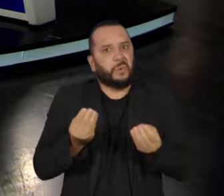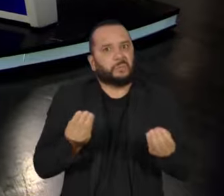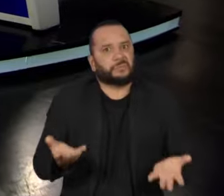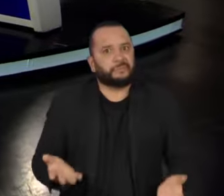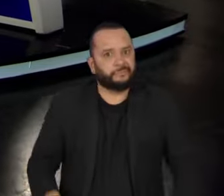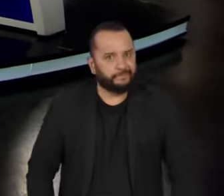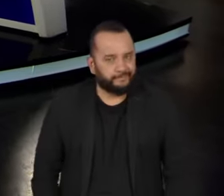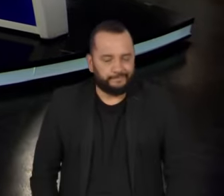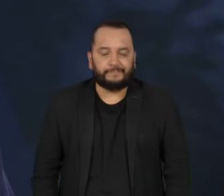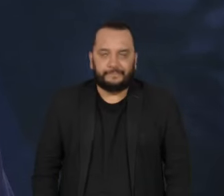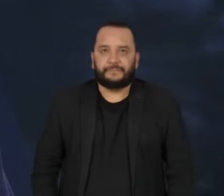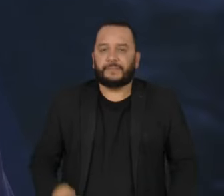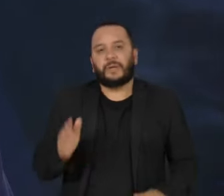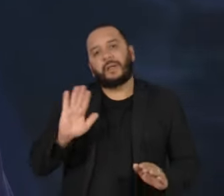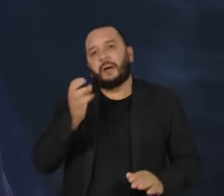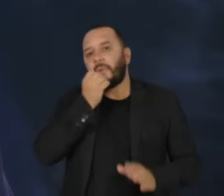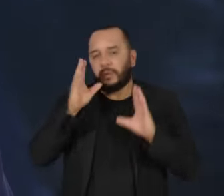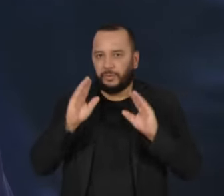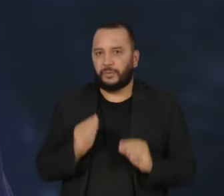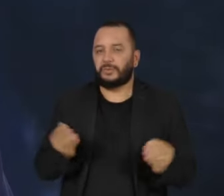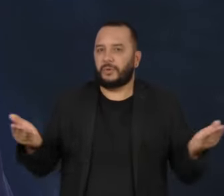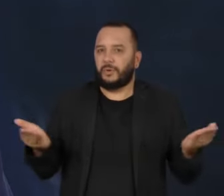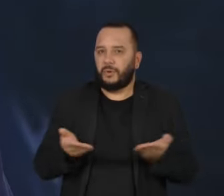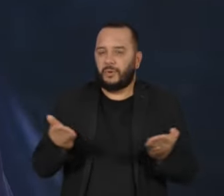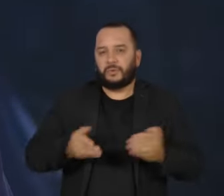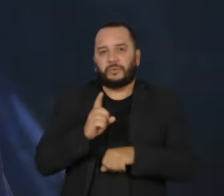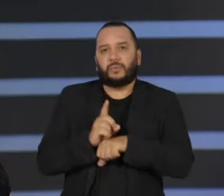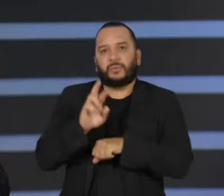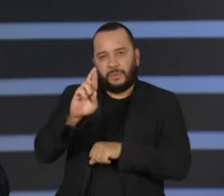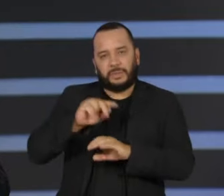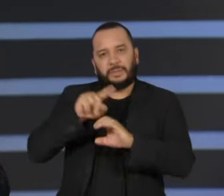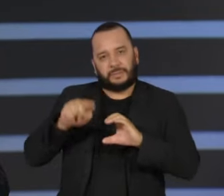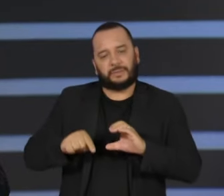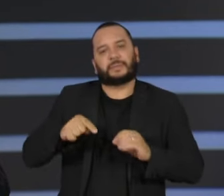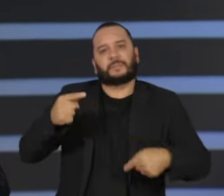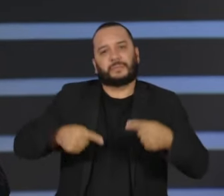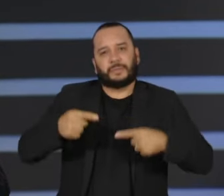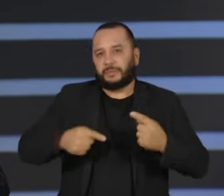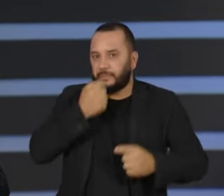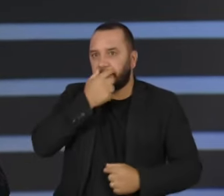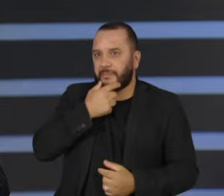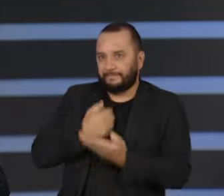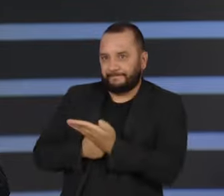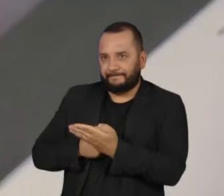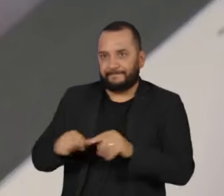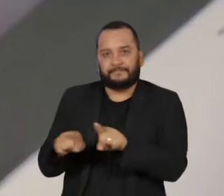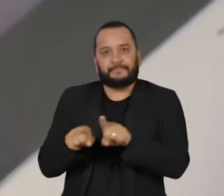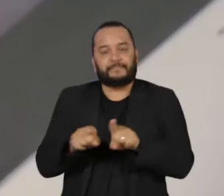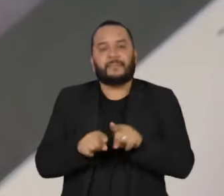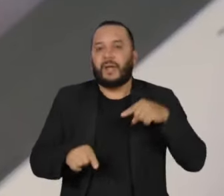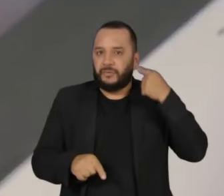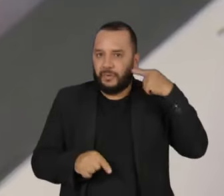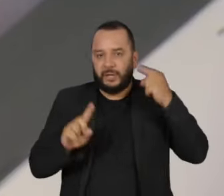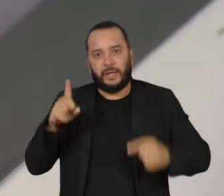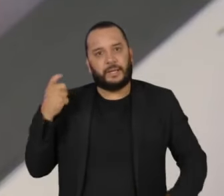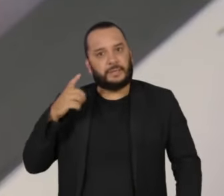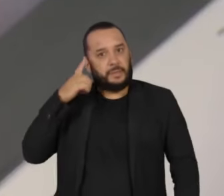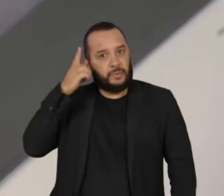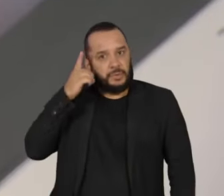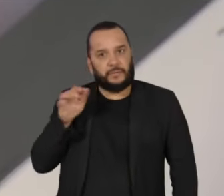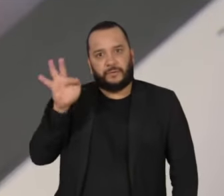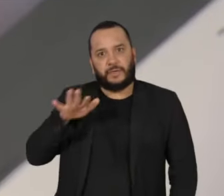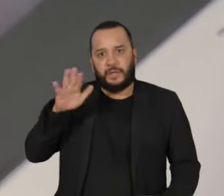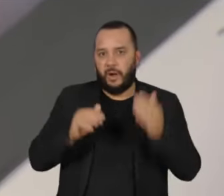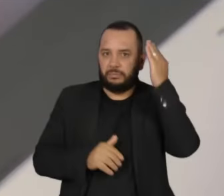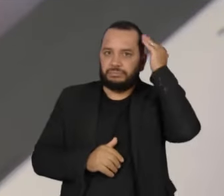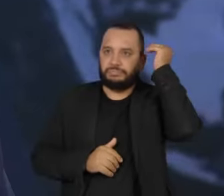Boa noite. Hoje recebemos o jornalista e doutor em ciência política, Leonardo Sakamoto, e o advogado e ex-deputado federal,